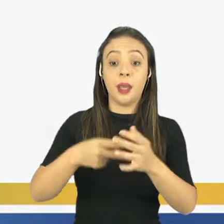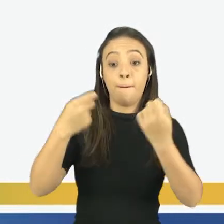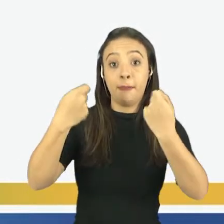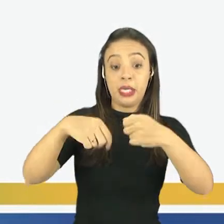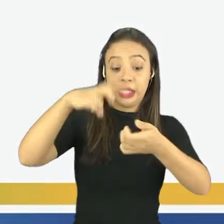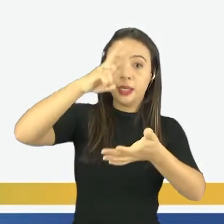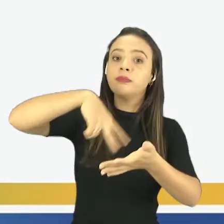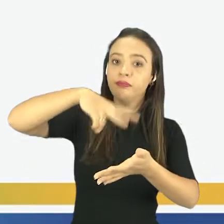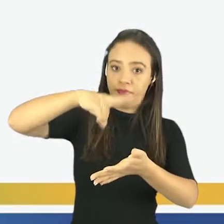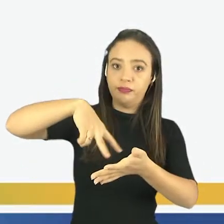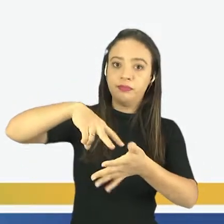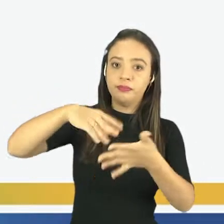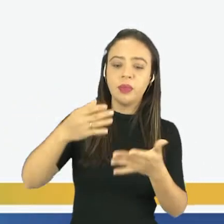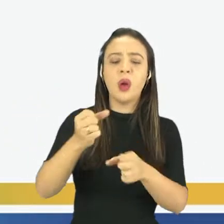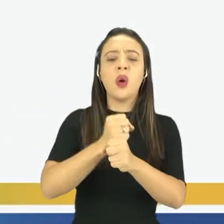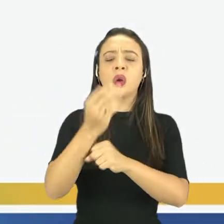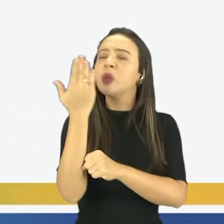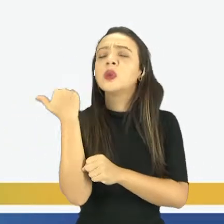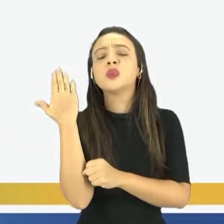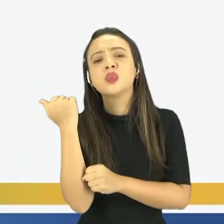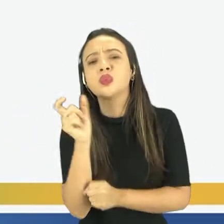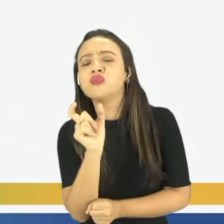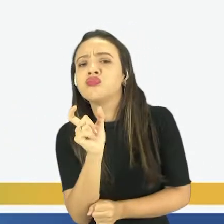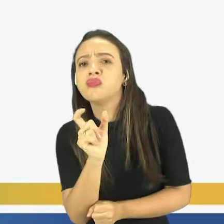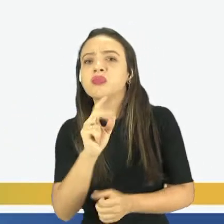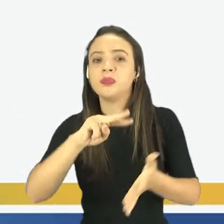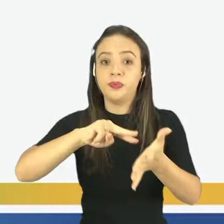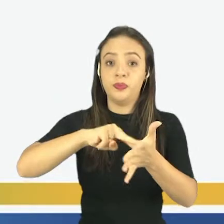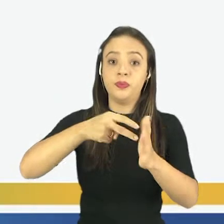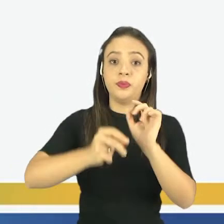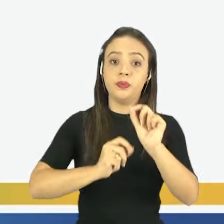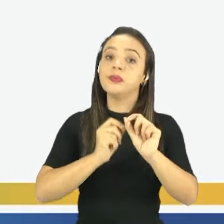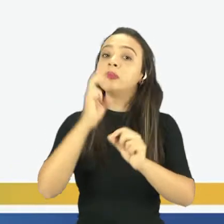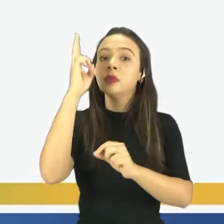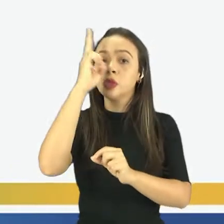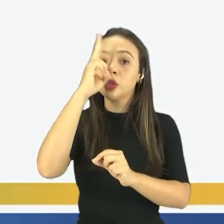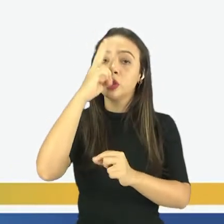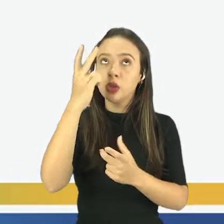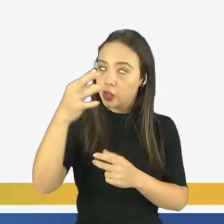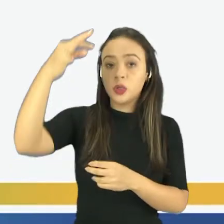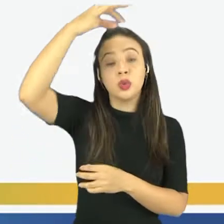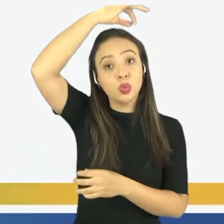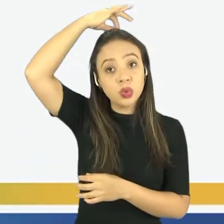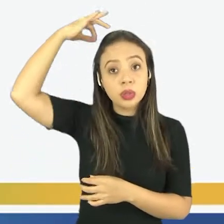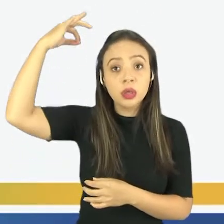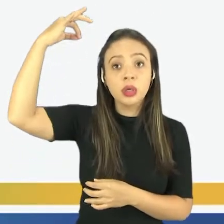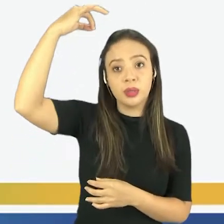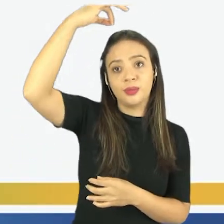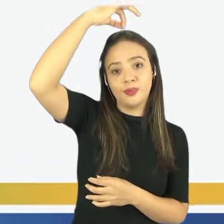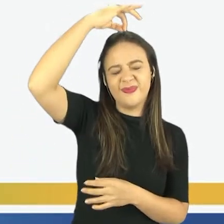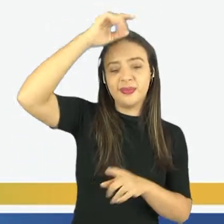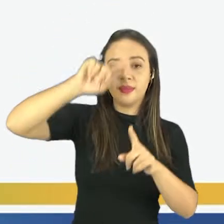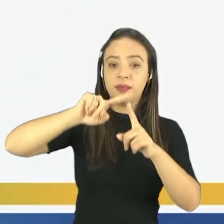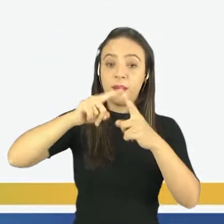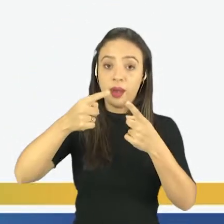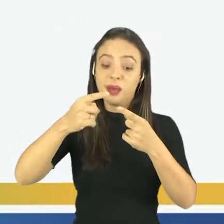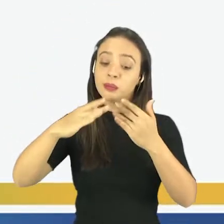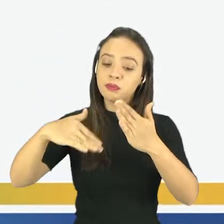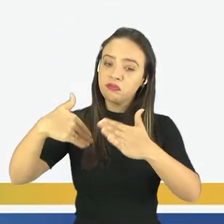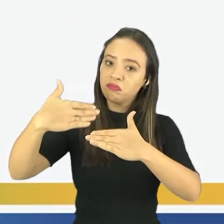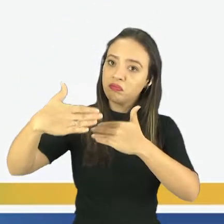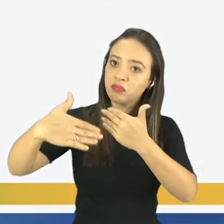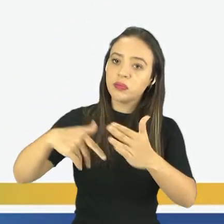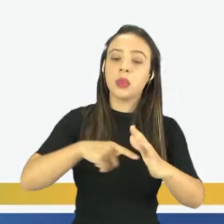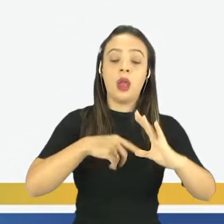lido. Antigamente, o termo era relacionado às histórias de santos, porém foram adquirindo